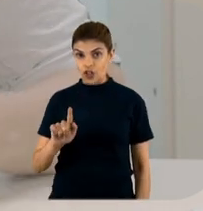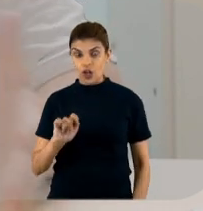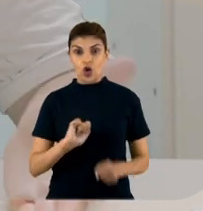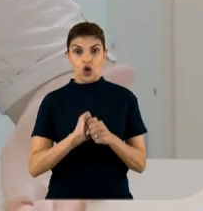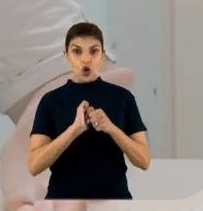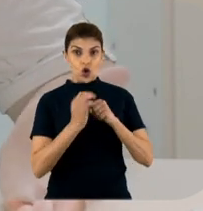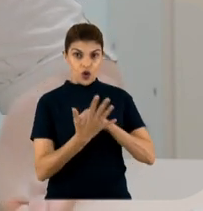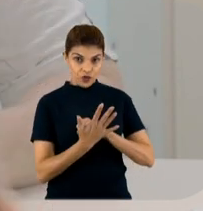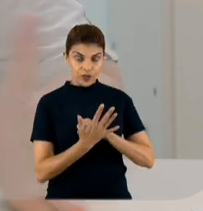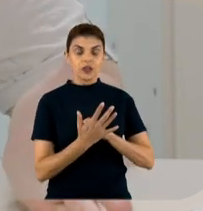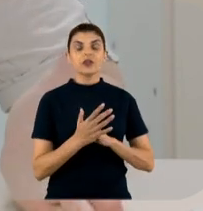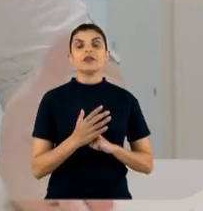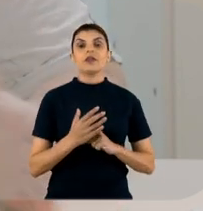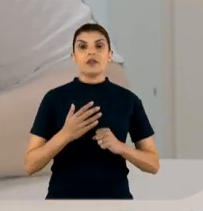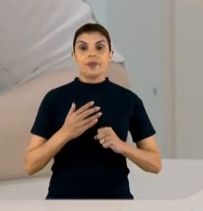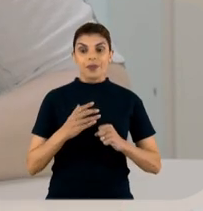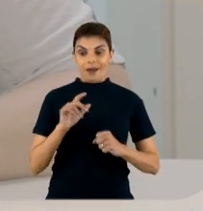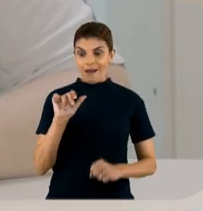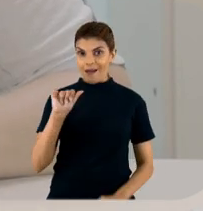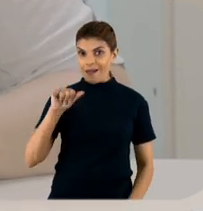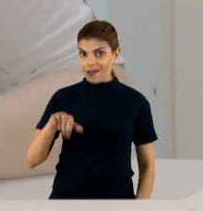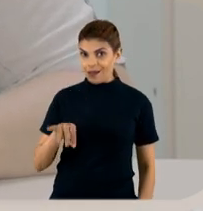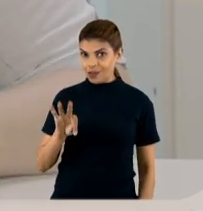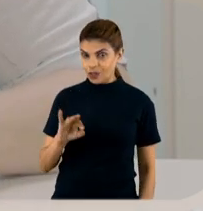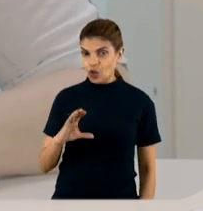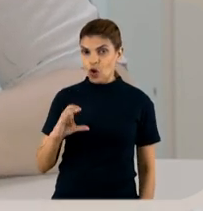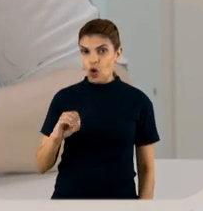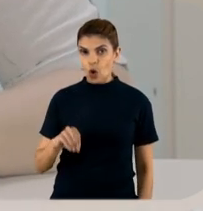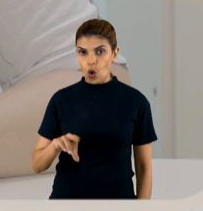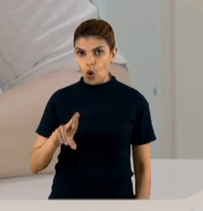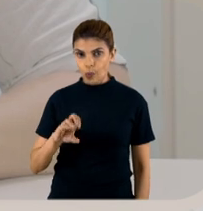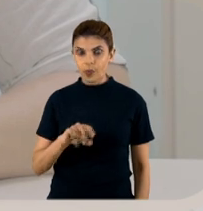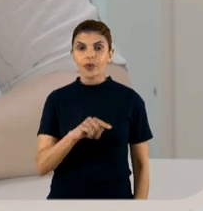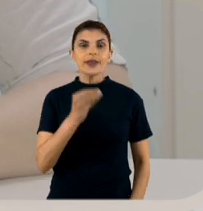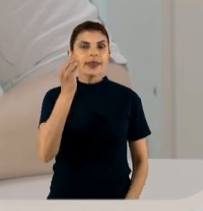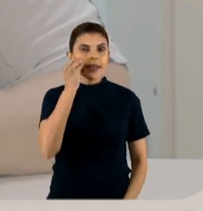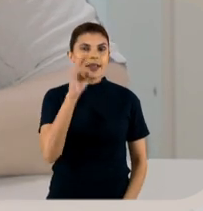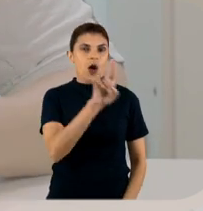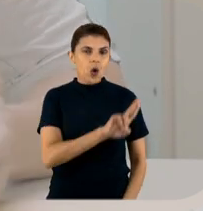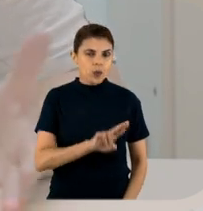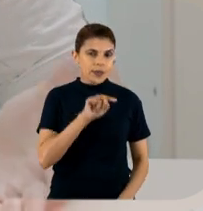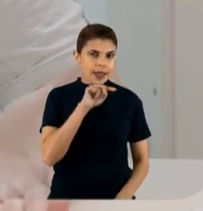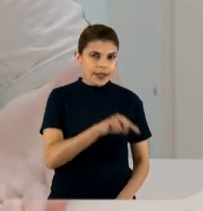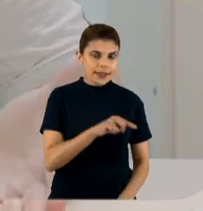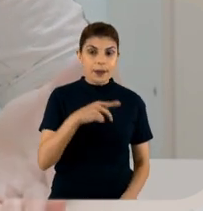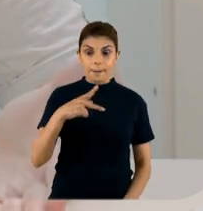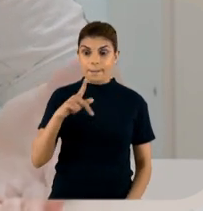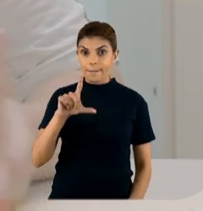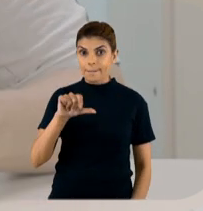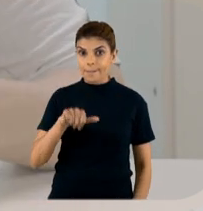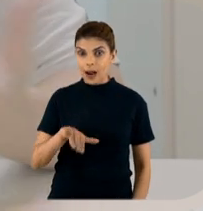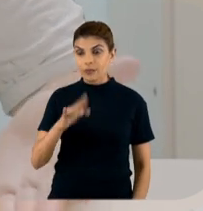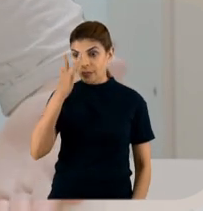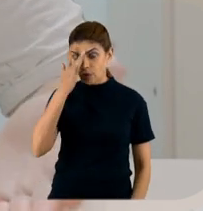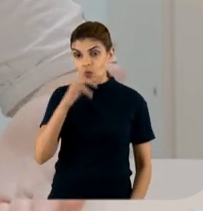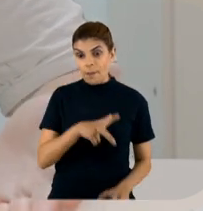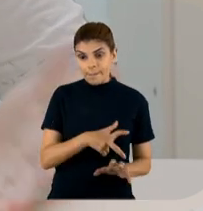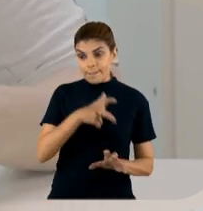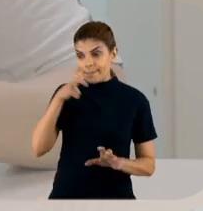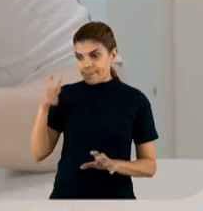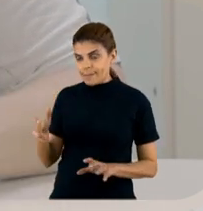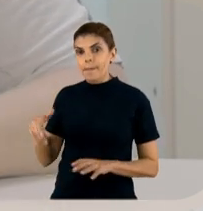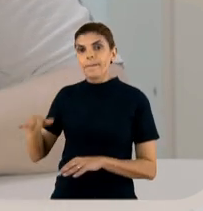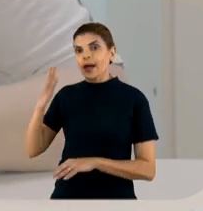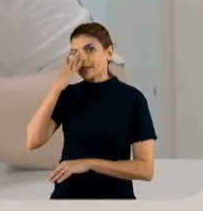covid no seu soro né e tentar usar esse plasma nos pacientes e que tão mais